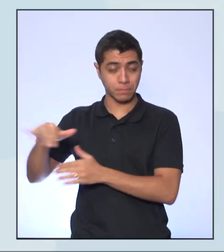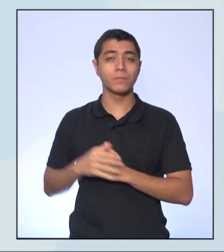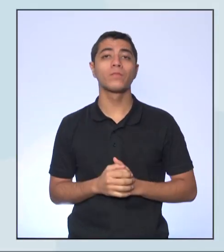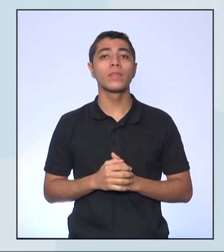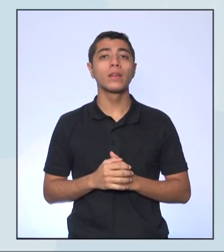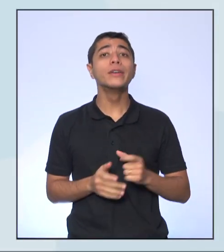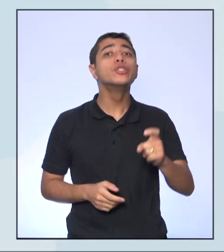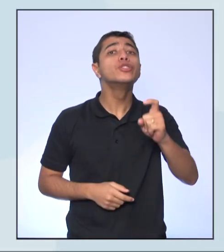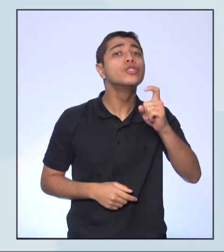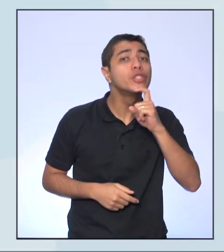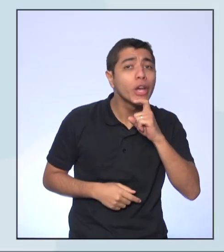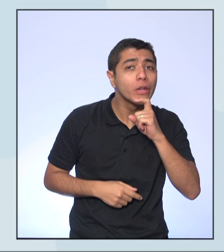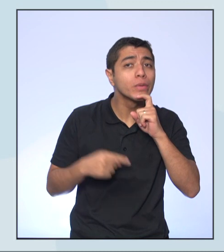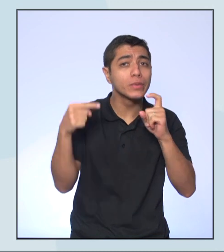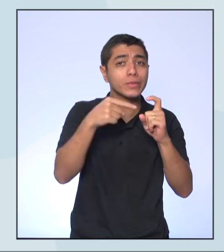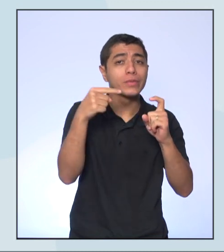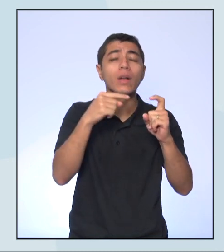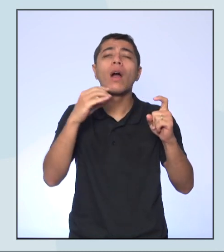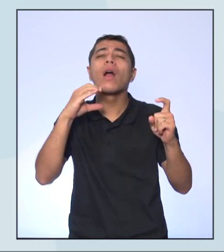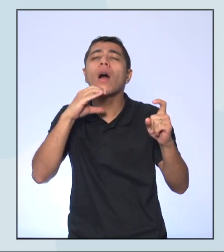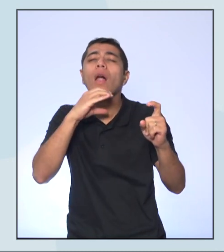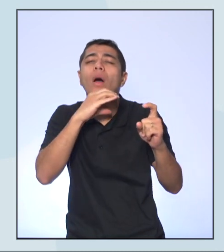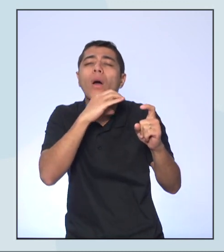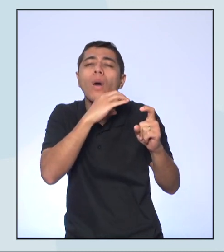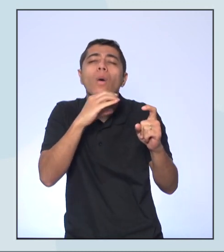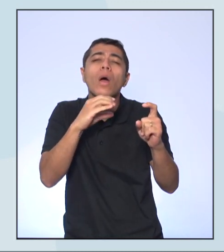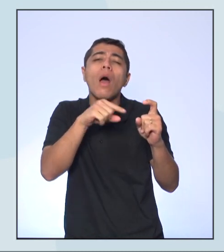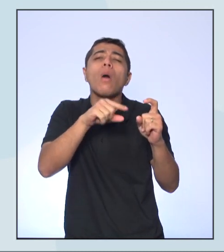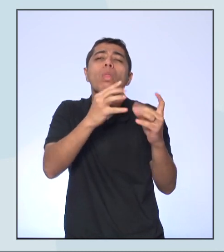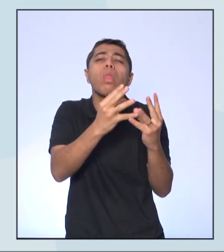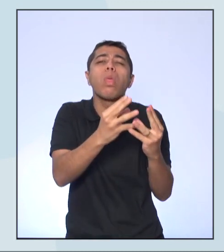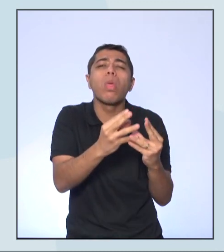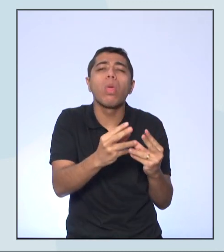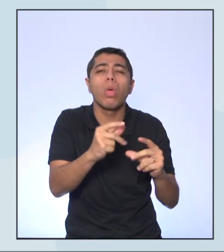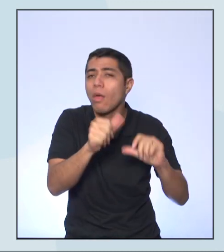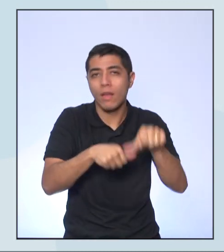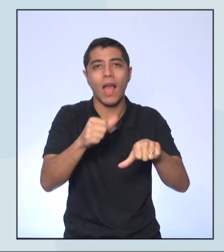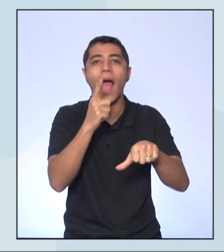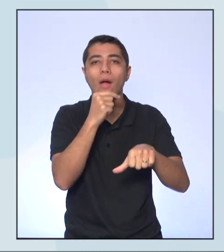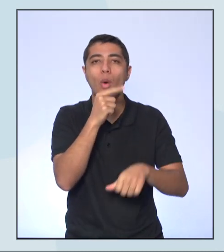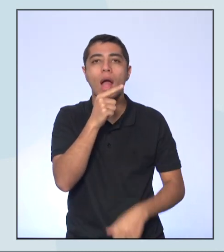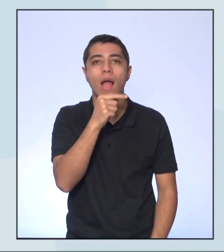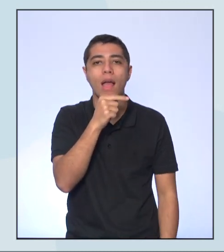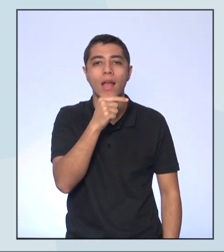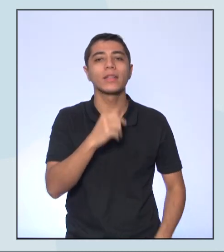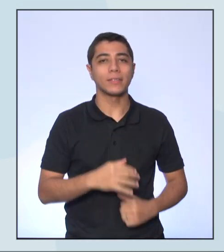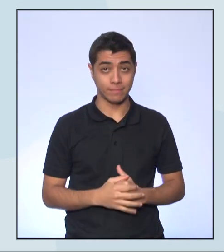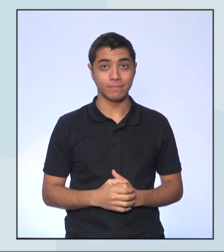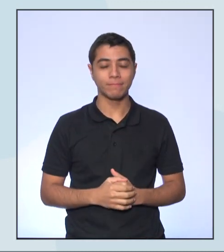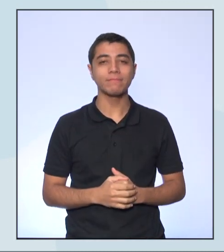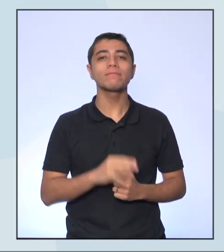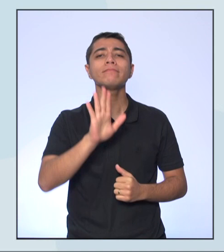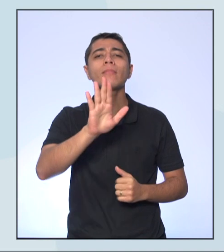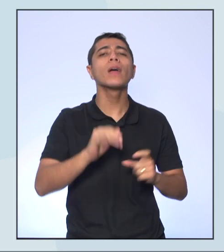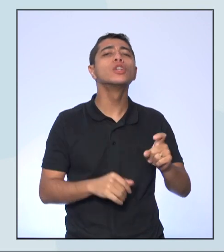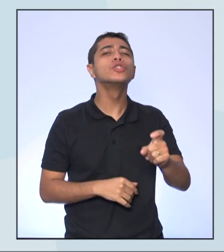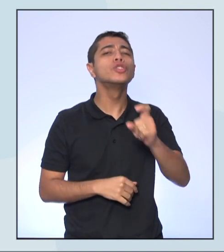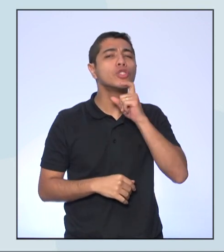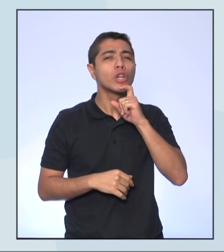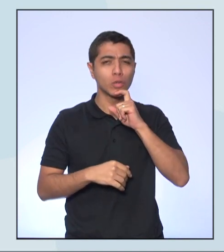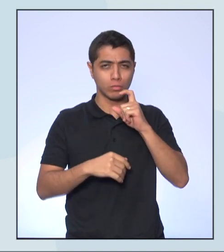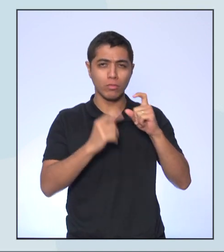se transforma em água. O meu gelo ele é feito de água, H2O. Então, eu tenho meu H2O. Só que,